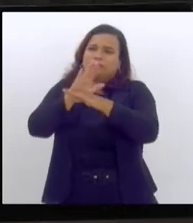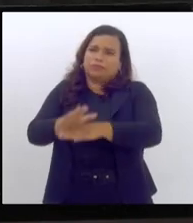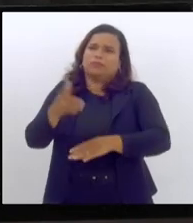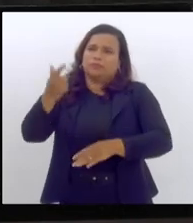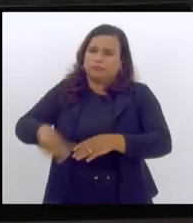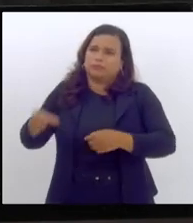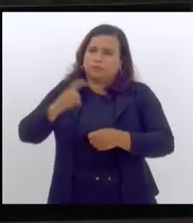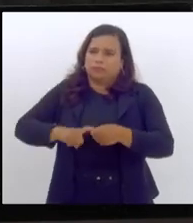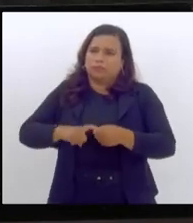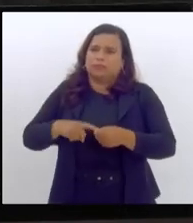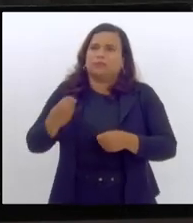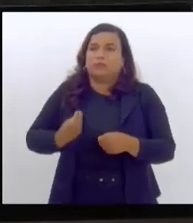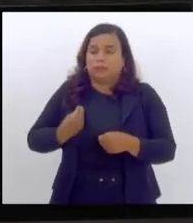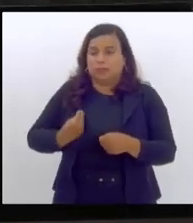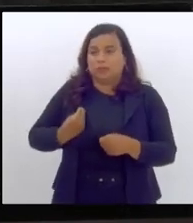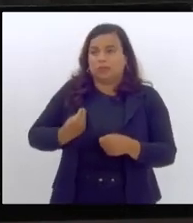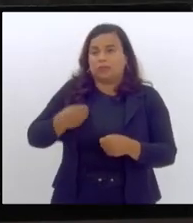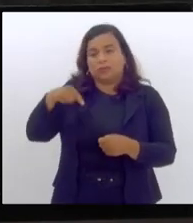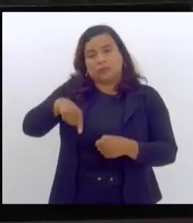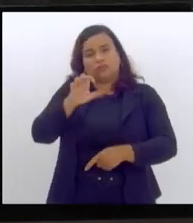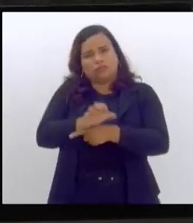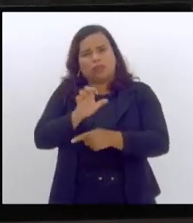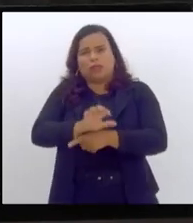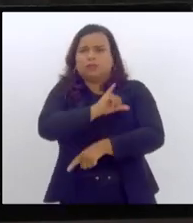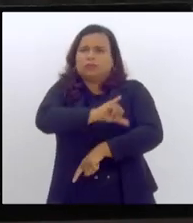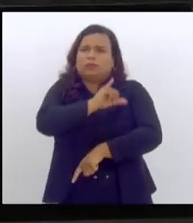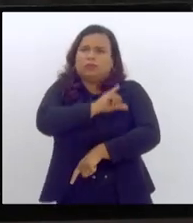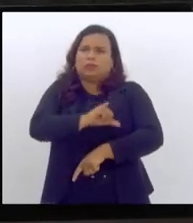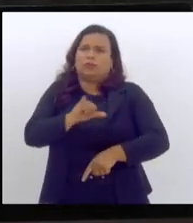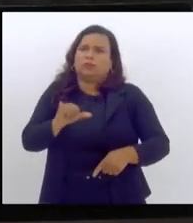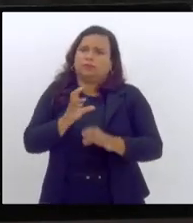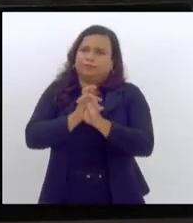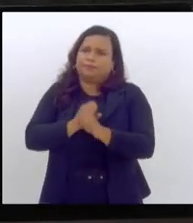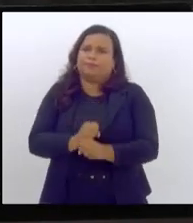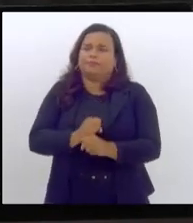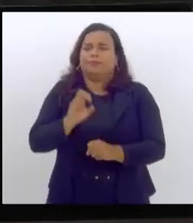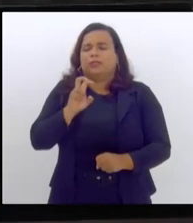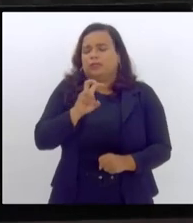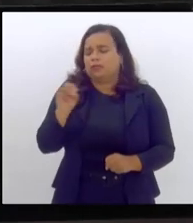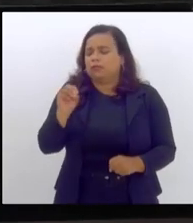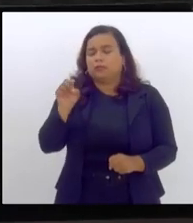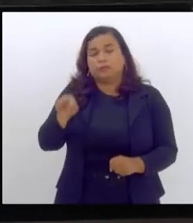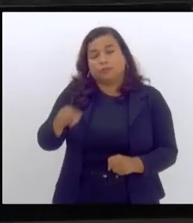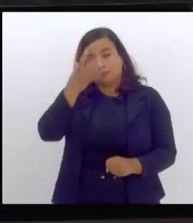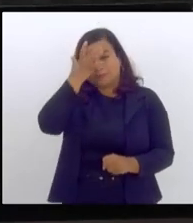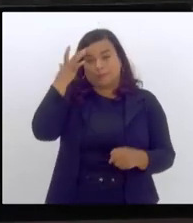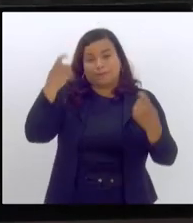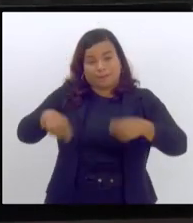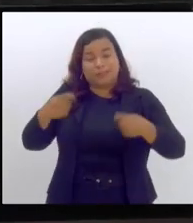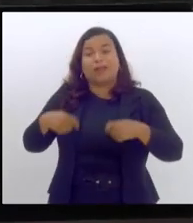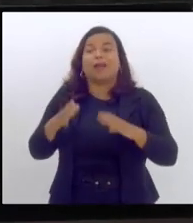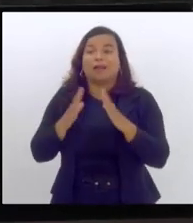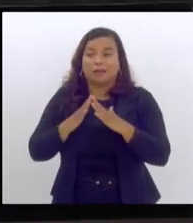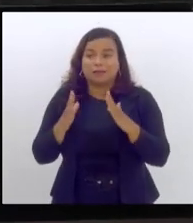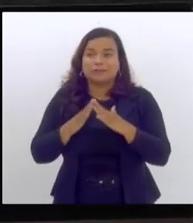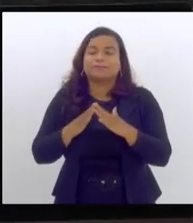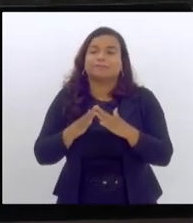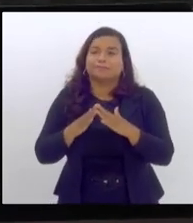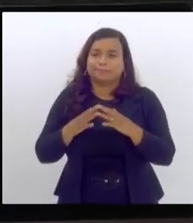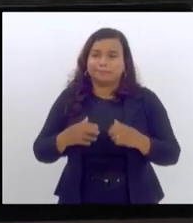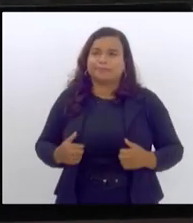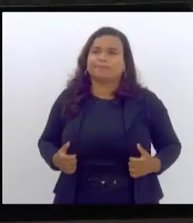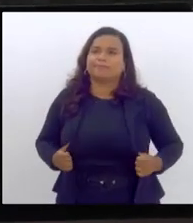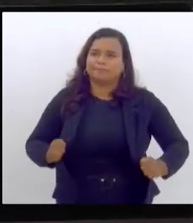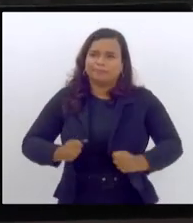retomado. Nós temos hoje no estado do Rio de Janeiro na ordem de 500 mil pessoas precisando de moradias, né? 500 mil é o